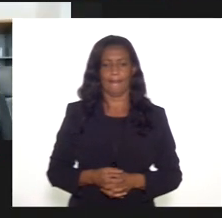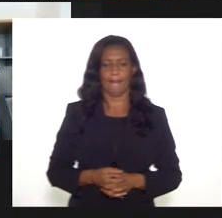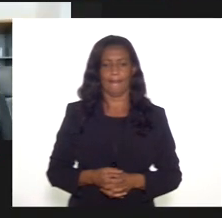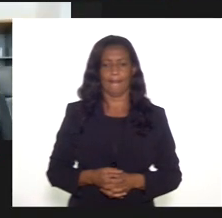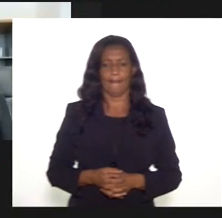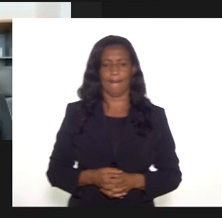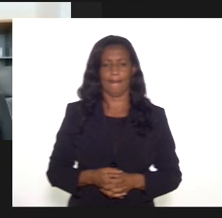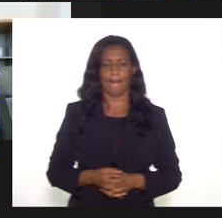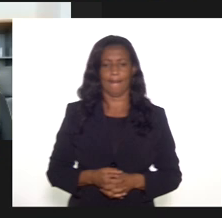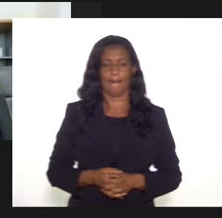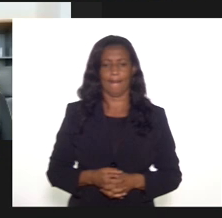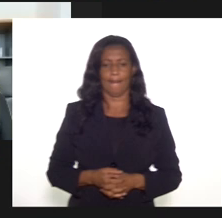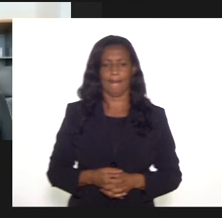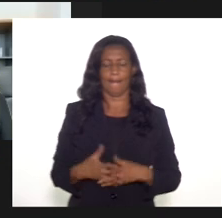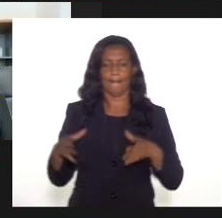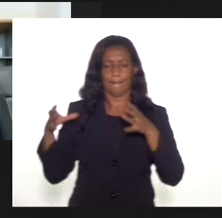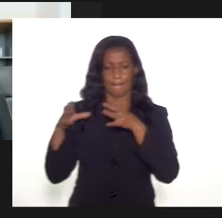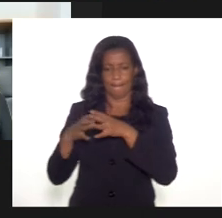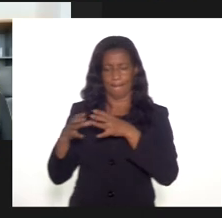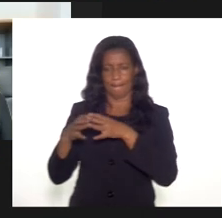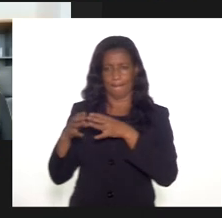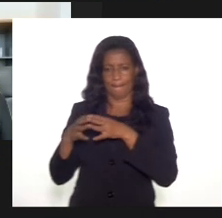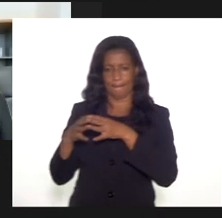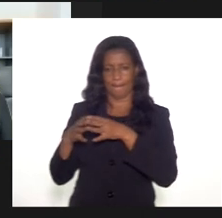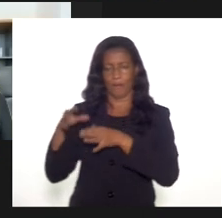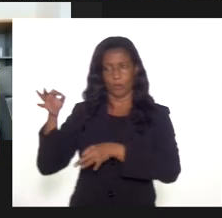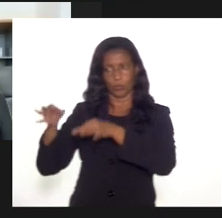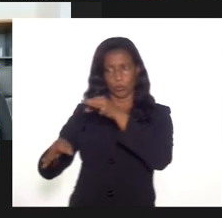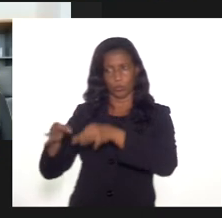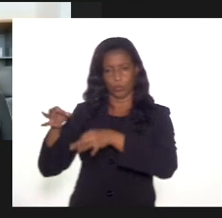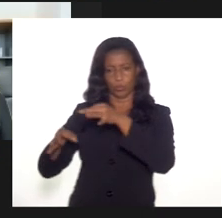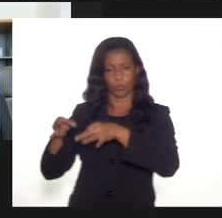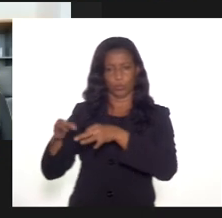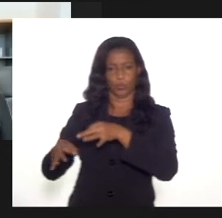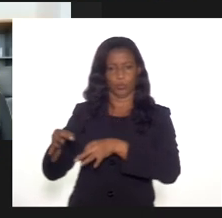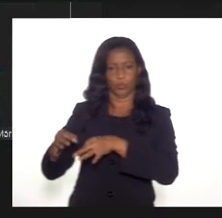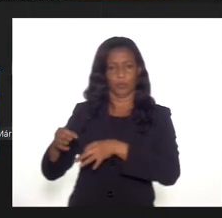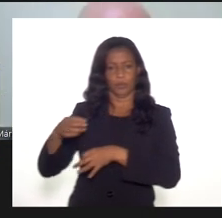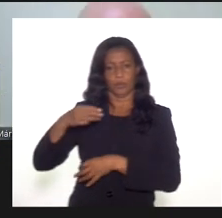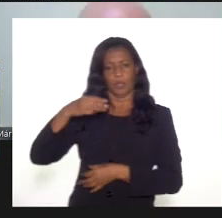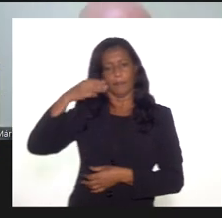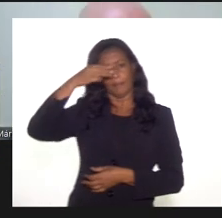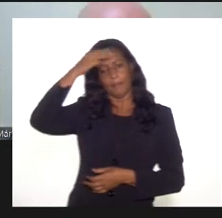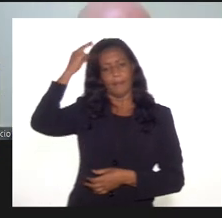defesa pela comissão de Constituição e Justiça, deputado Márcio Pacheco.